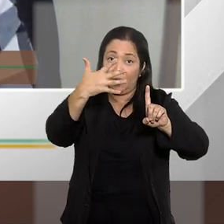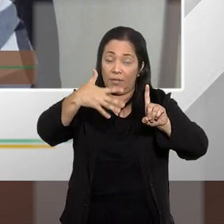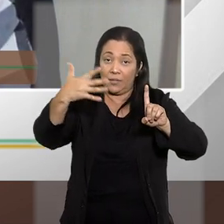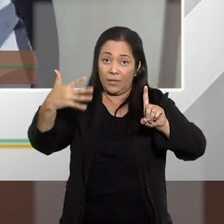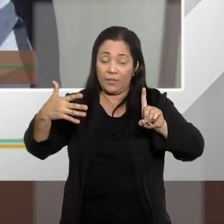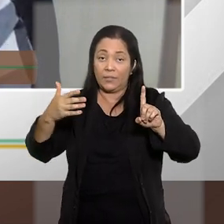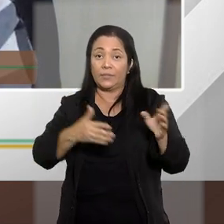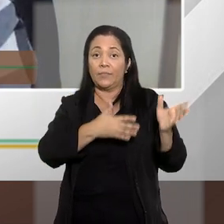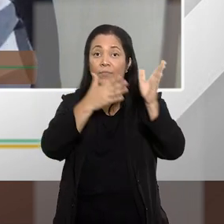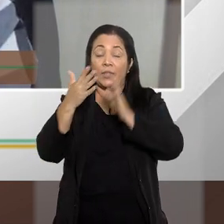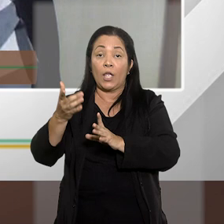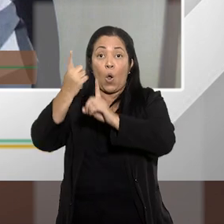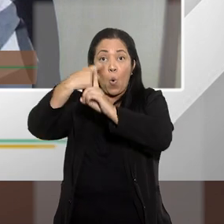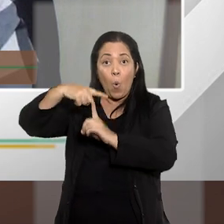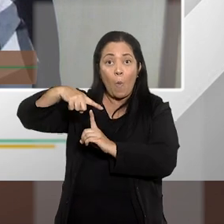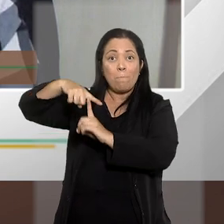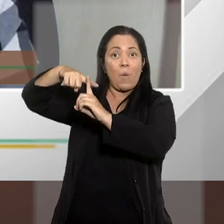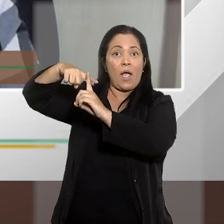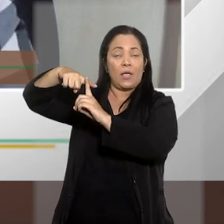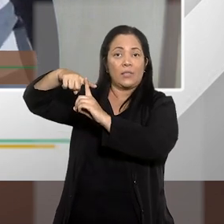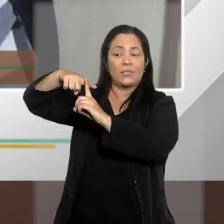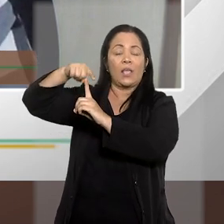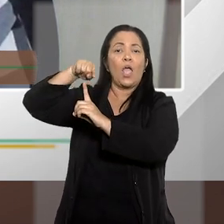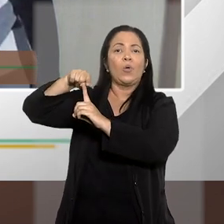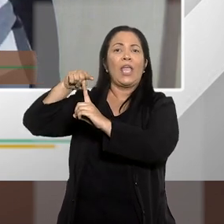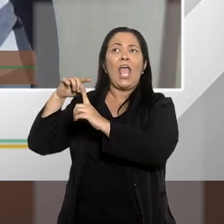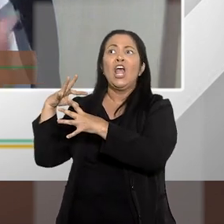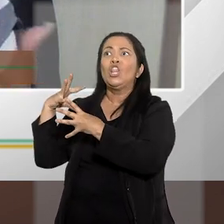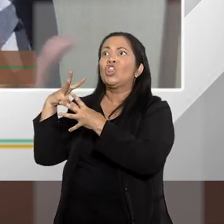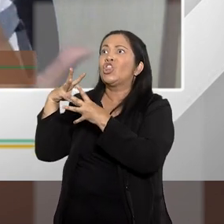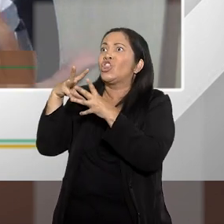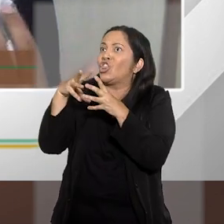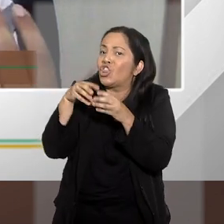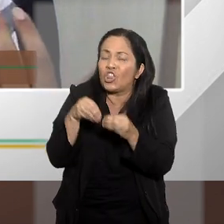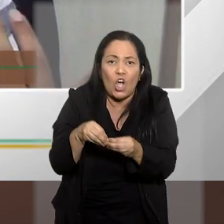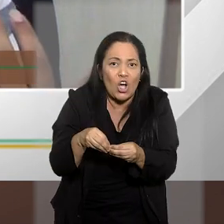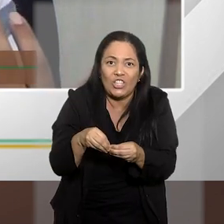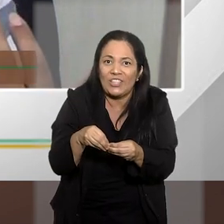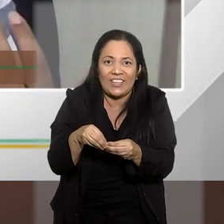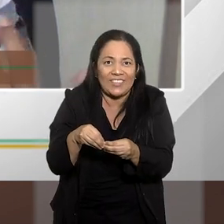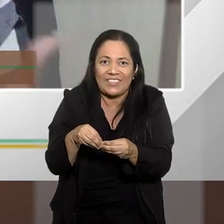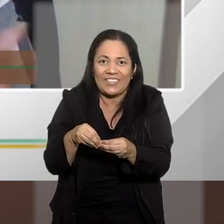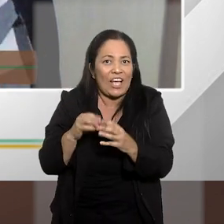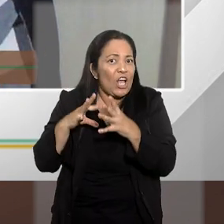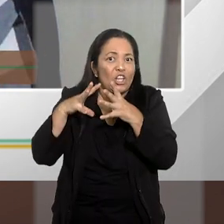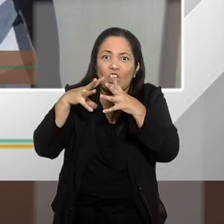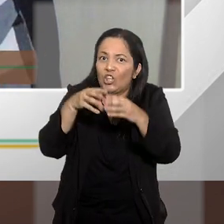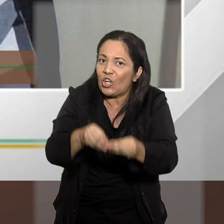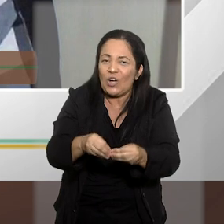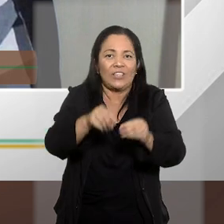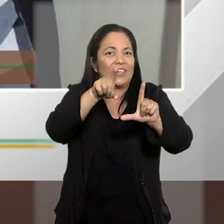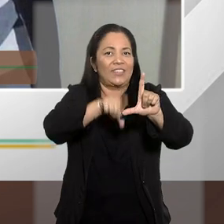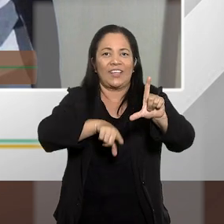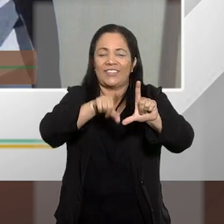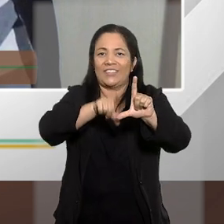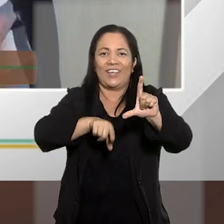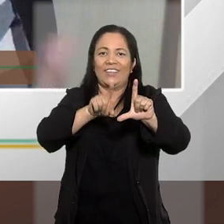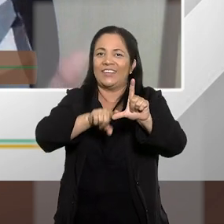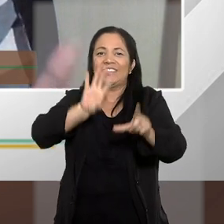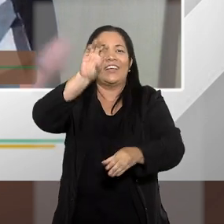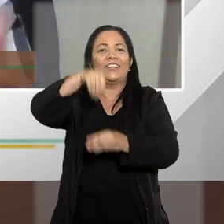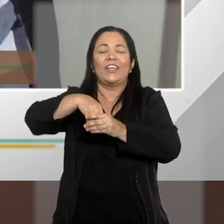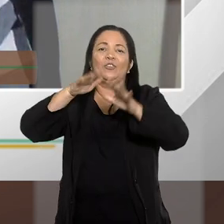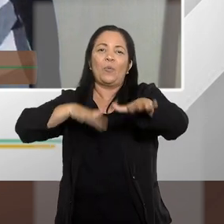mais tem um pouco essa expressão de absorver todo mundo. Então, você vai ter pessoa não binária, você vai ter pessoas pansexual.